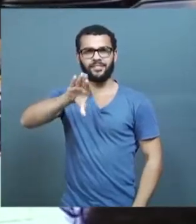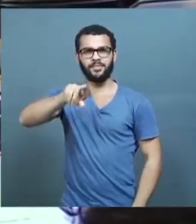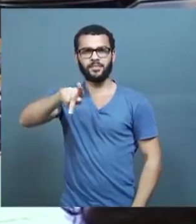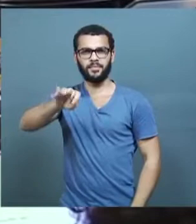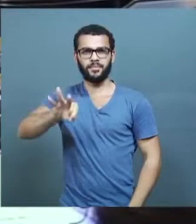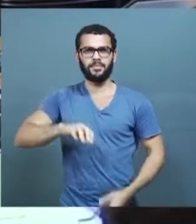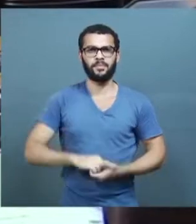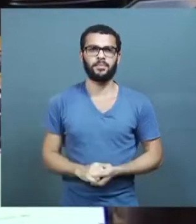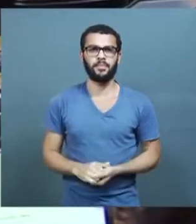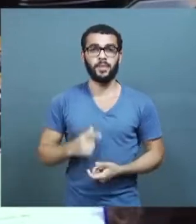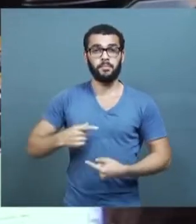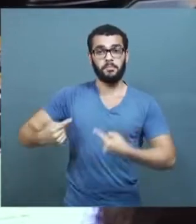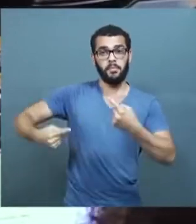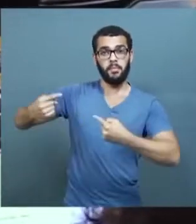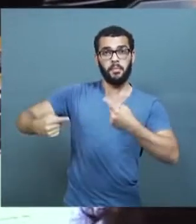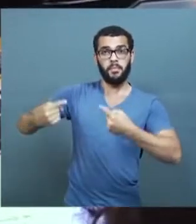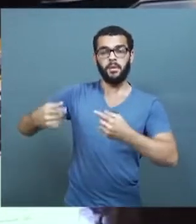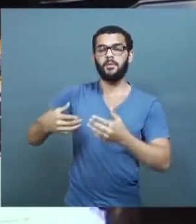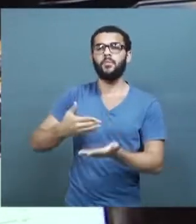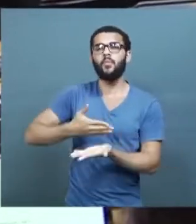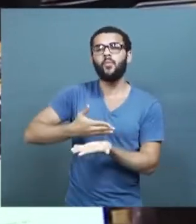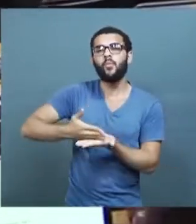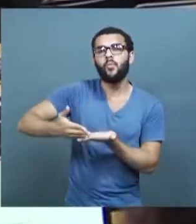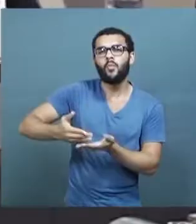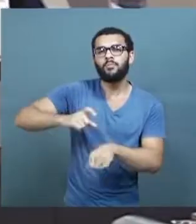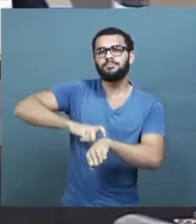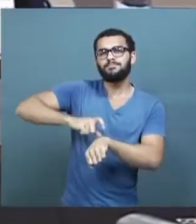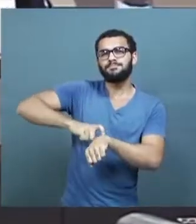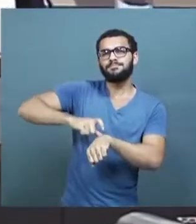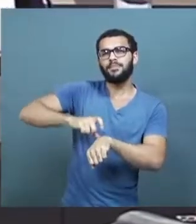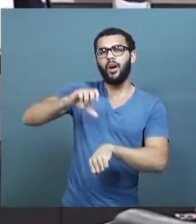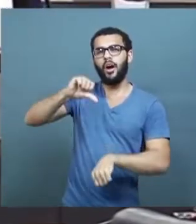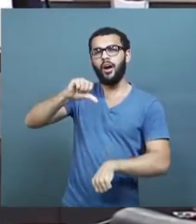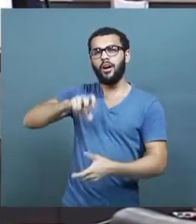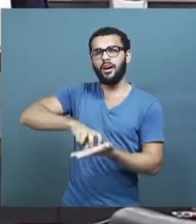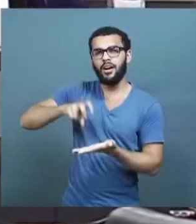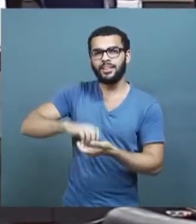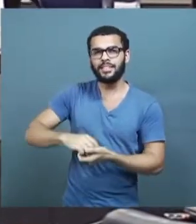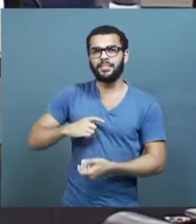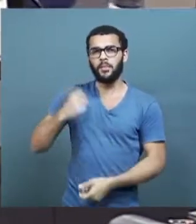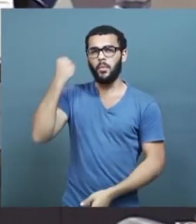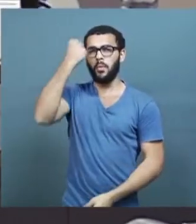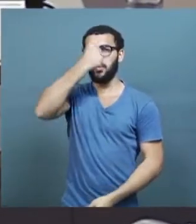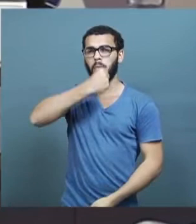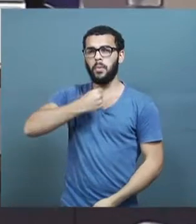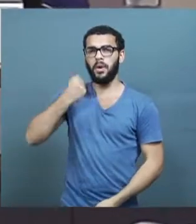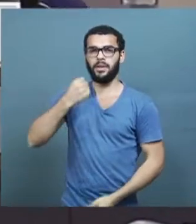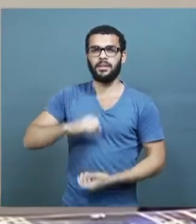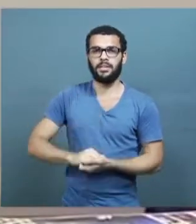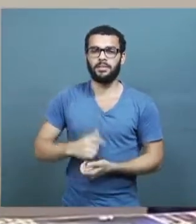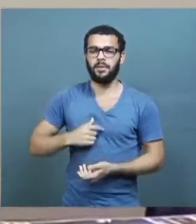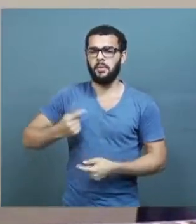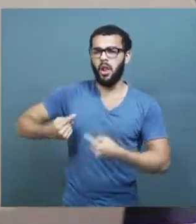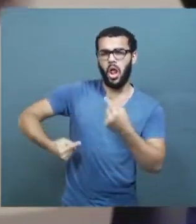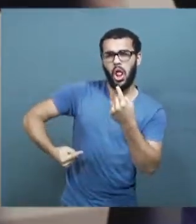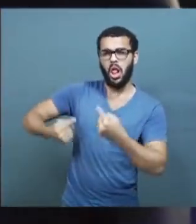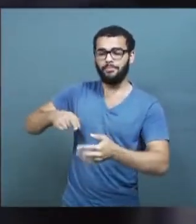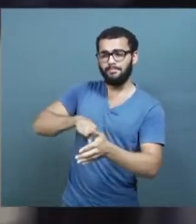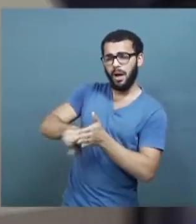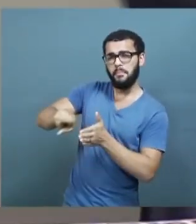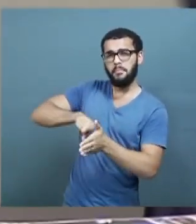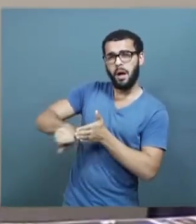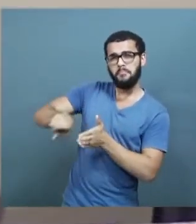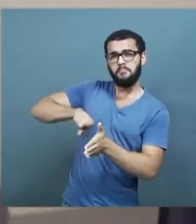audiência começou pouco depois das 9 da manhã e só terminou no fim da tarde. Foram 8 horas e meia de perguntas de 40 senadores e